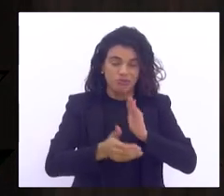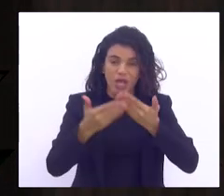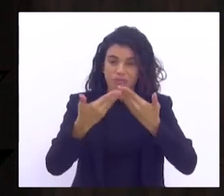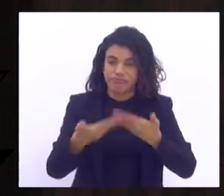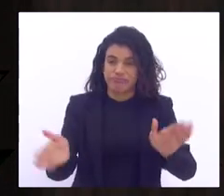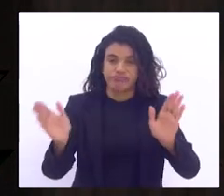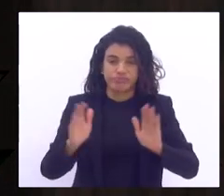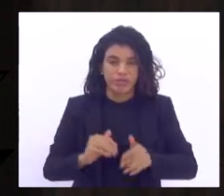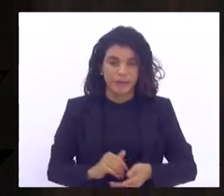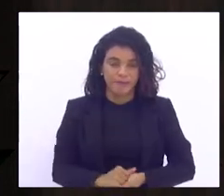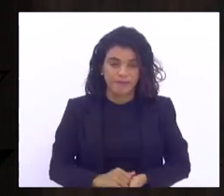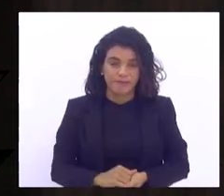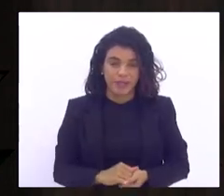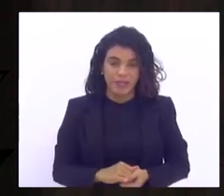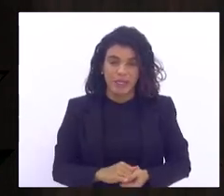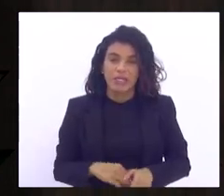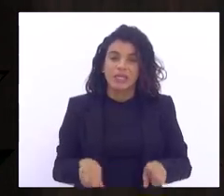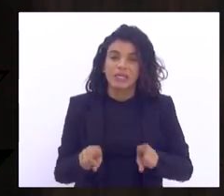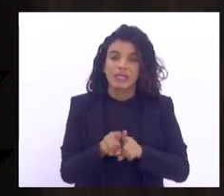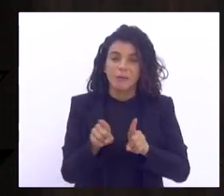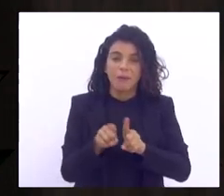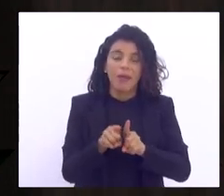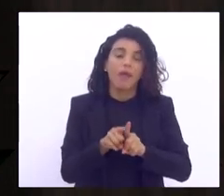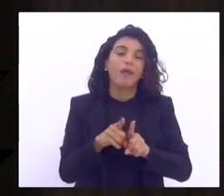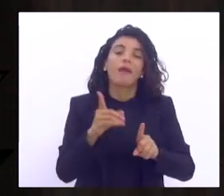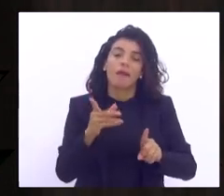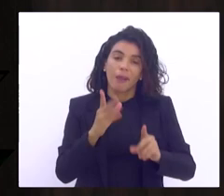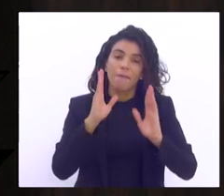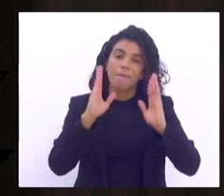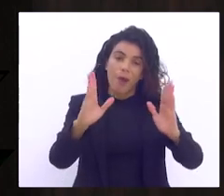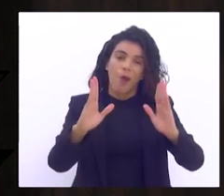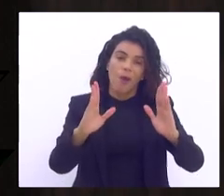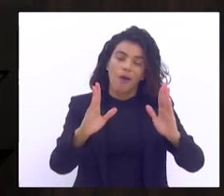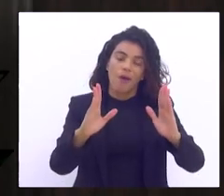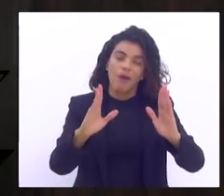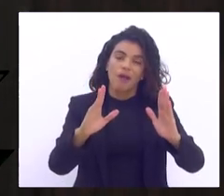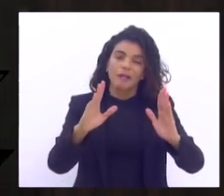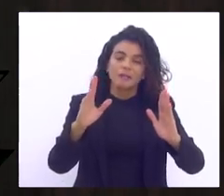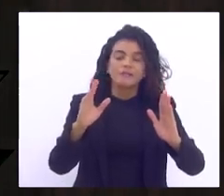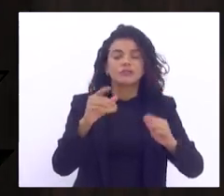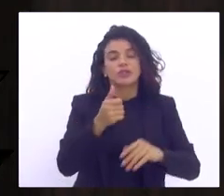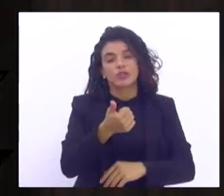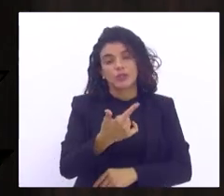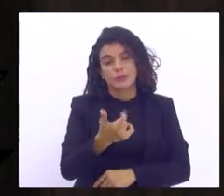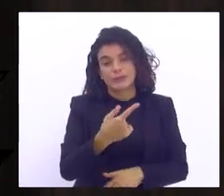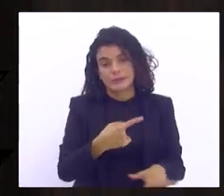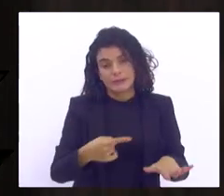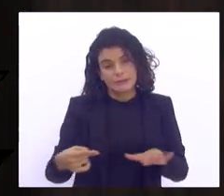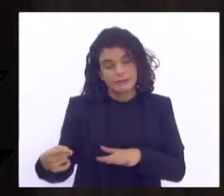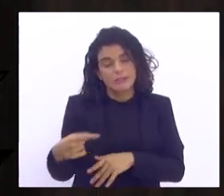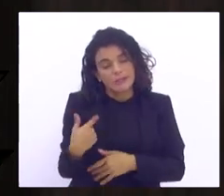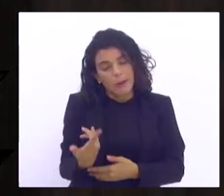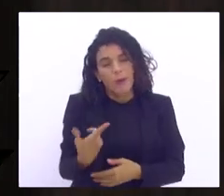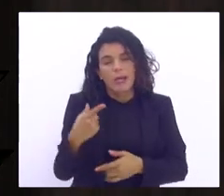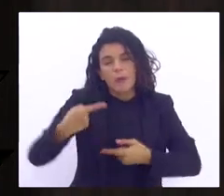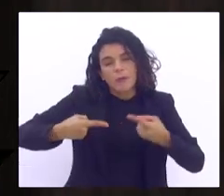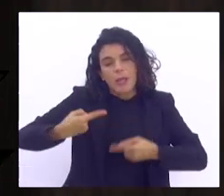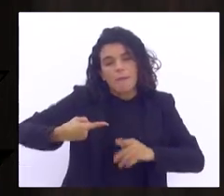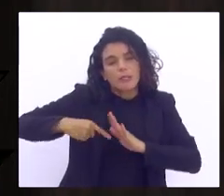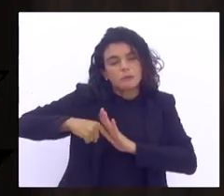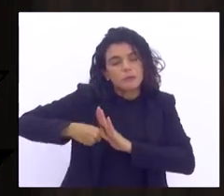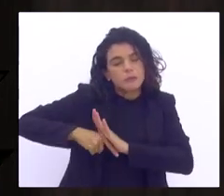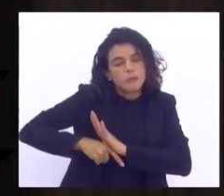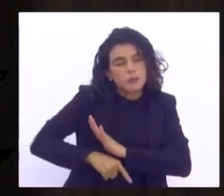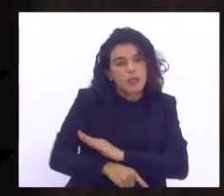se digam com marco temporal de 12 semanas. Então, é muito mais profundo esse debate. Não é só